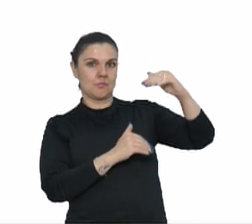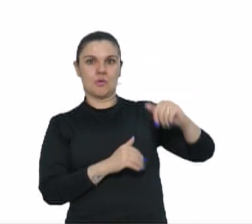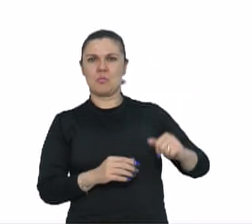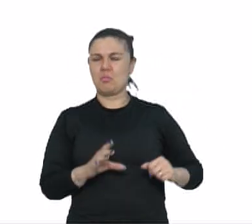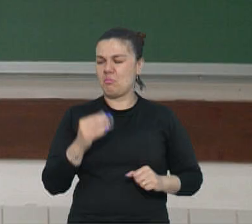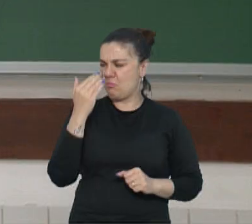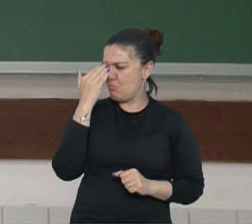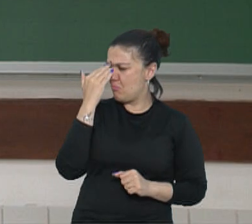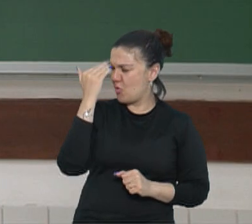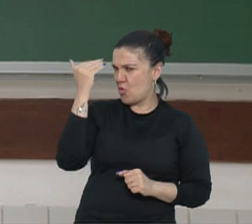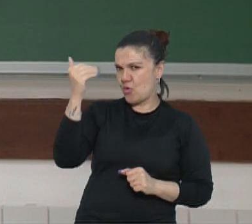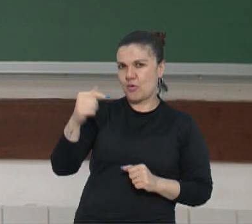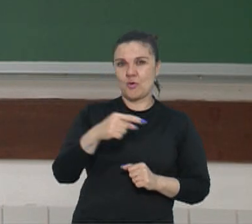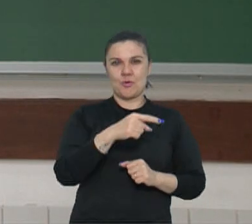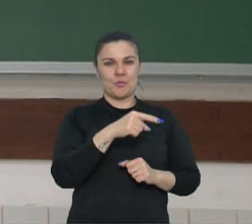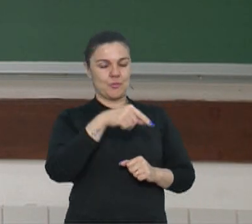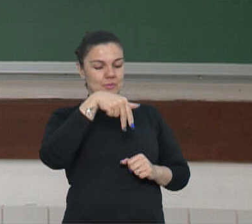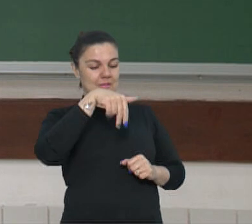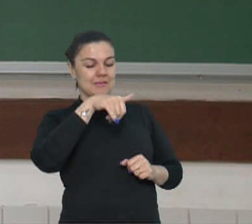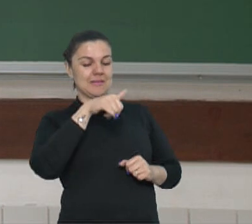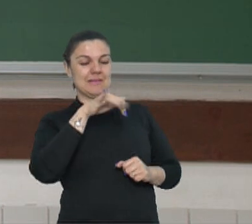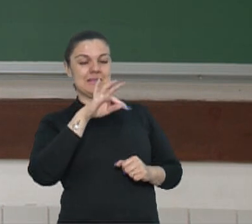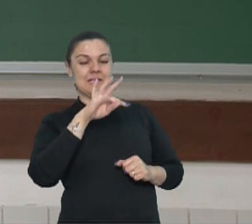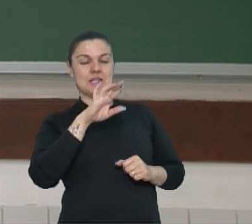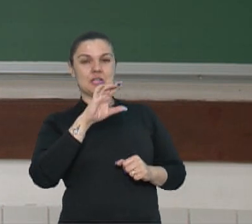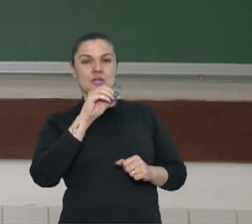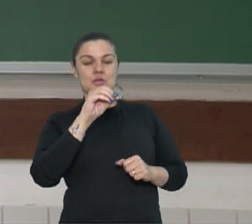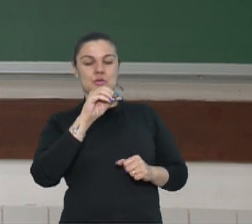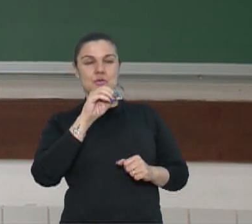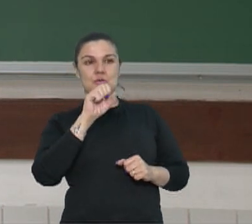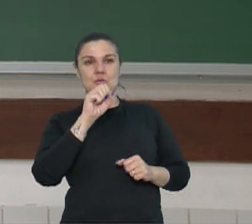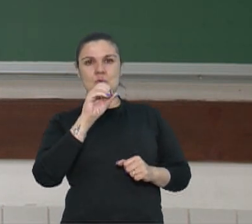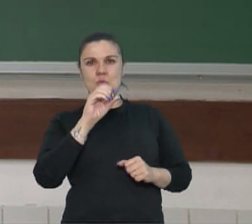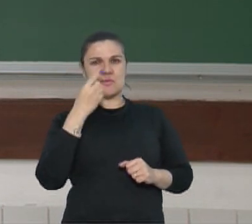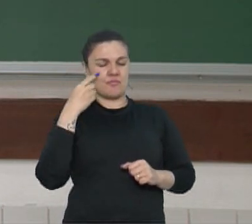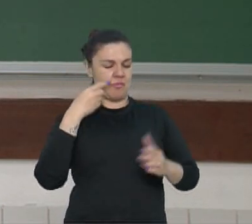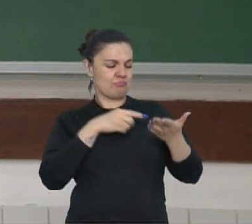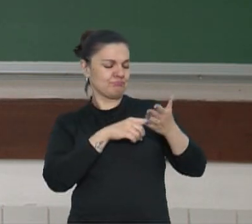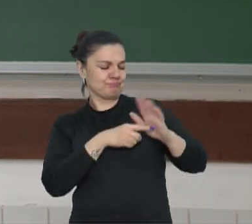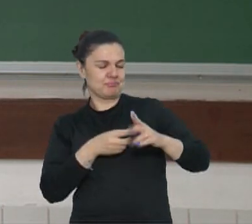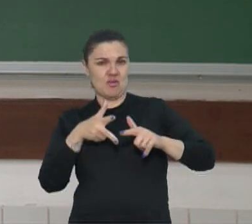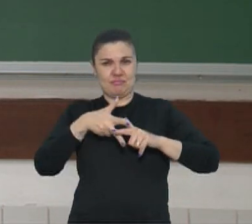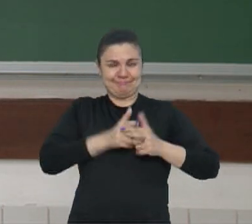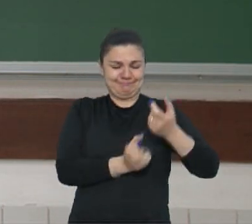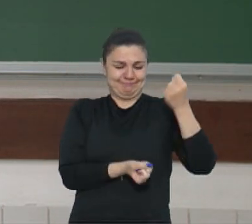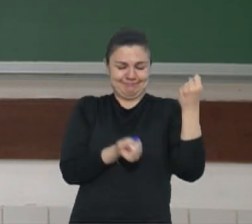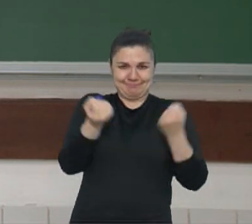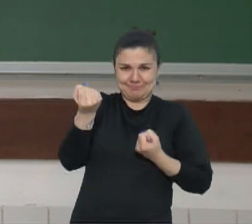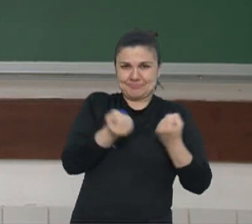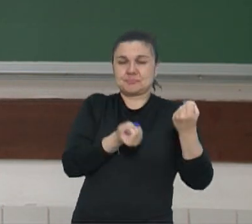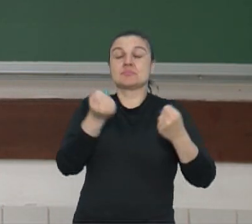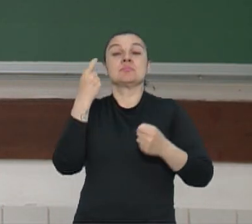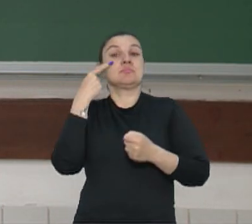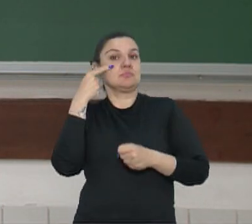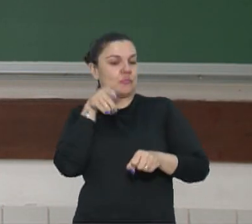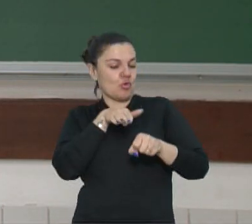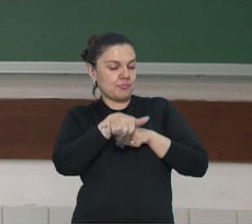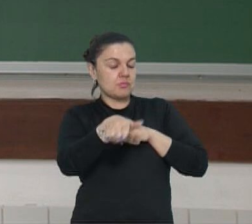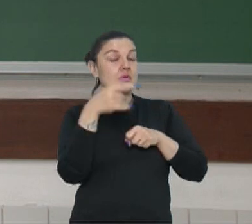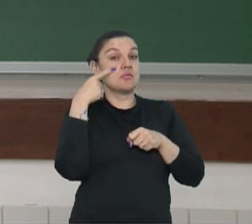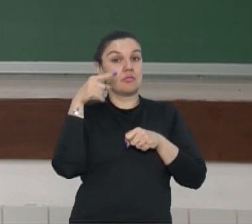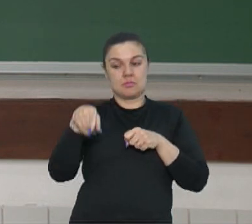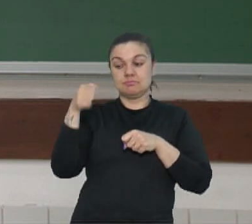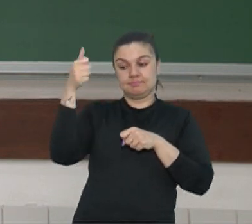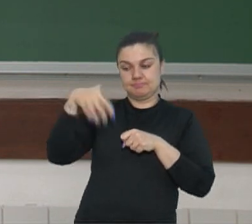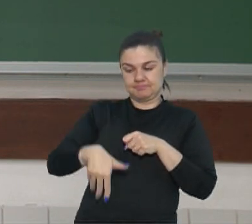muito famoso, né? O óxido nitroso. Ligado com desempenho de motores, tal, já vou falar sobre isso, tem mais aplicações